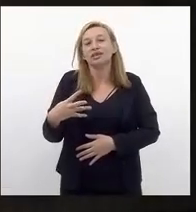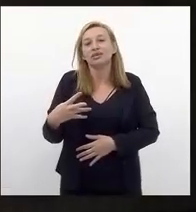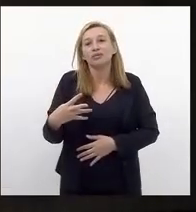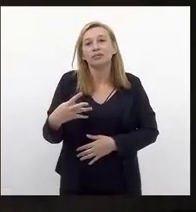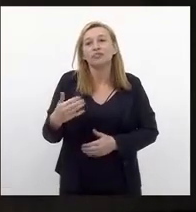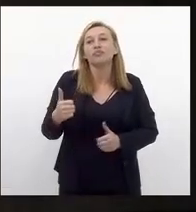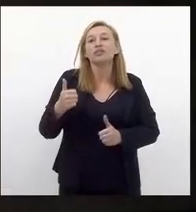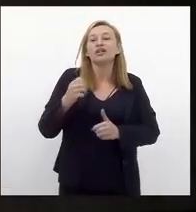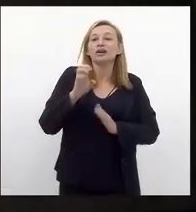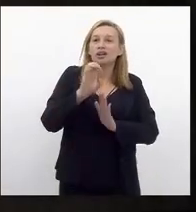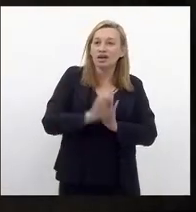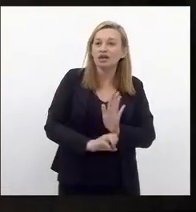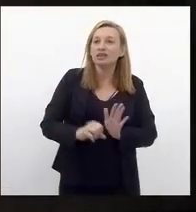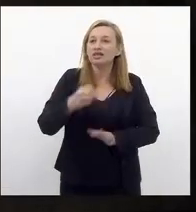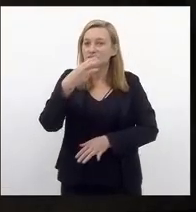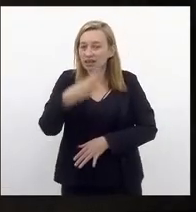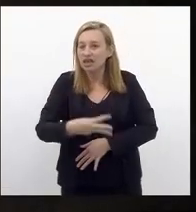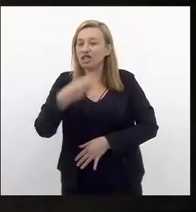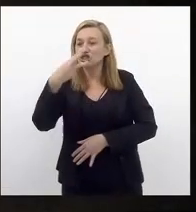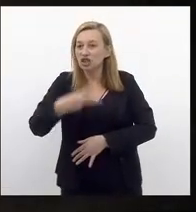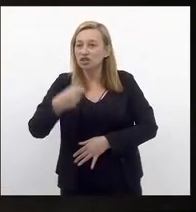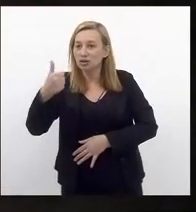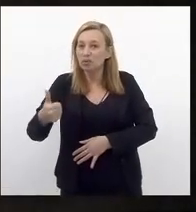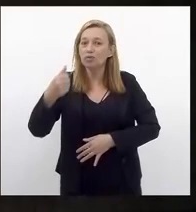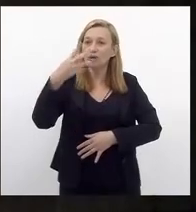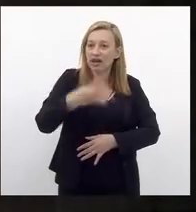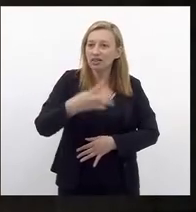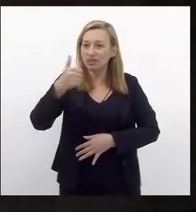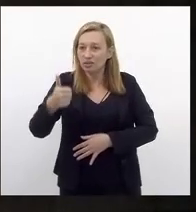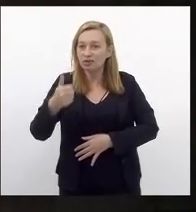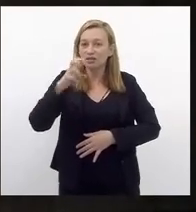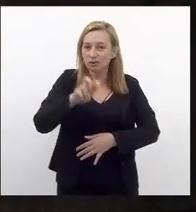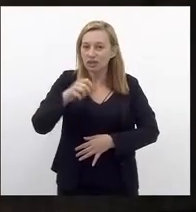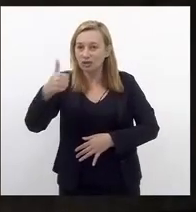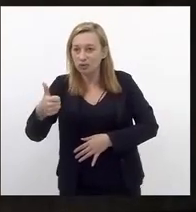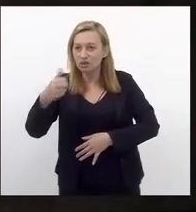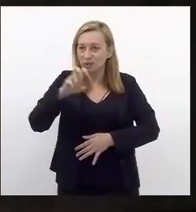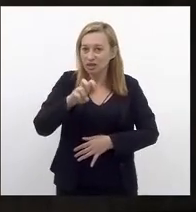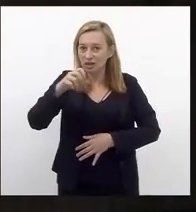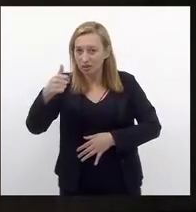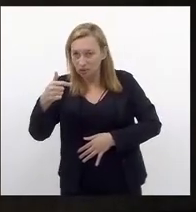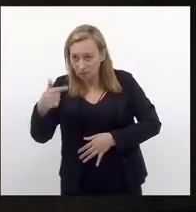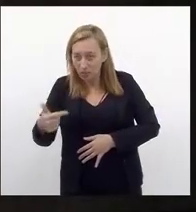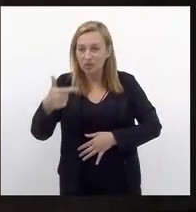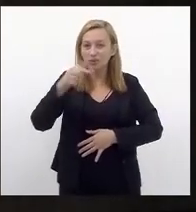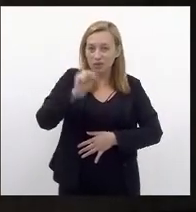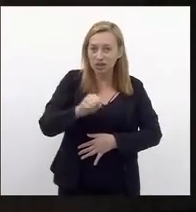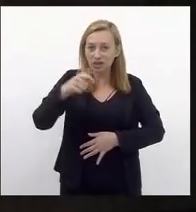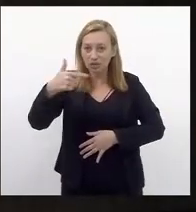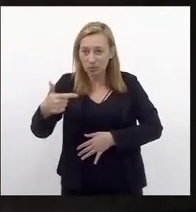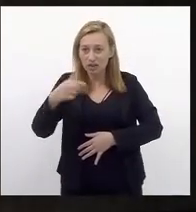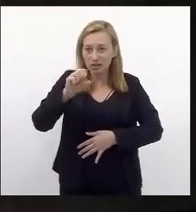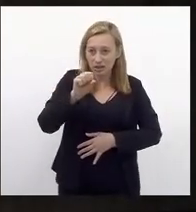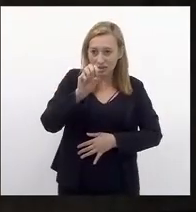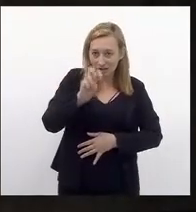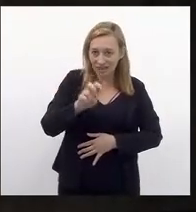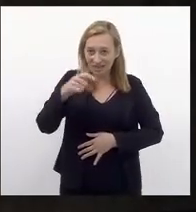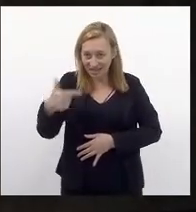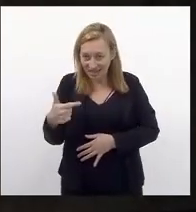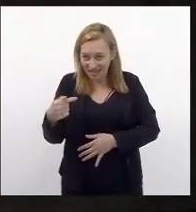aglutinam 33134 4.151 5283 8867